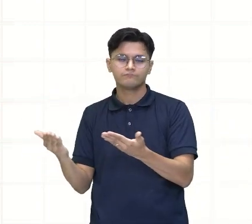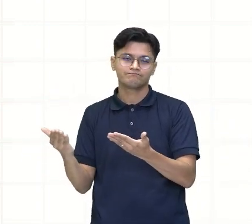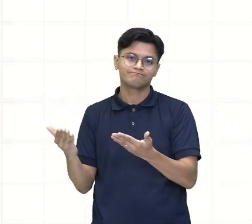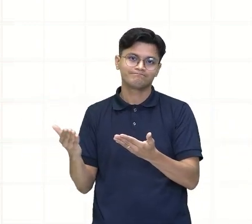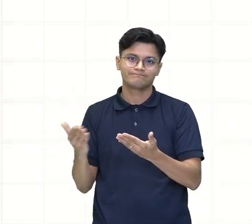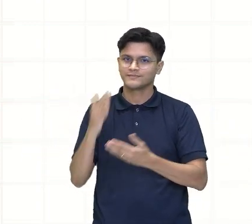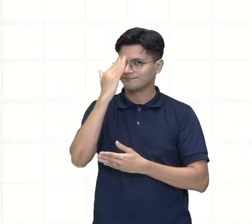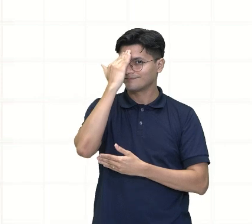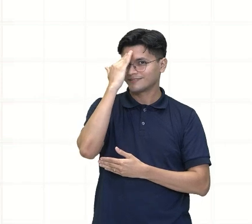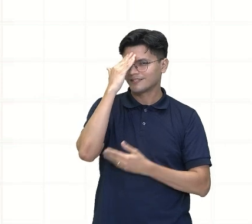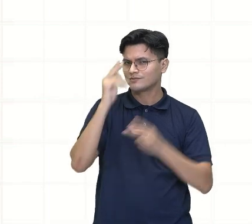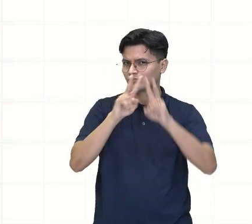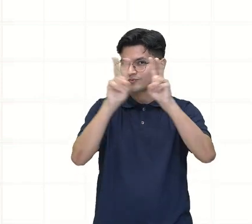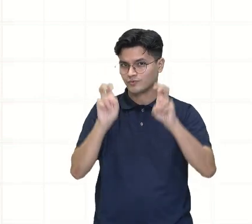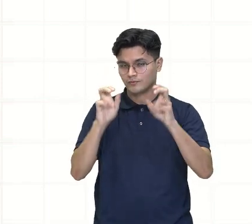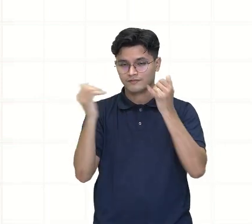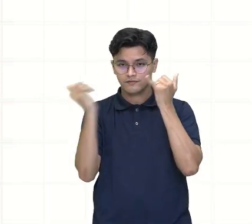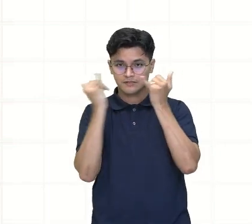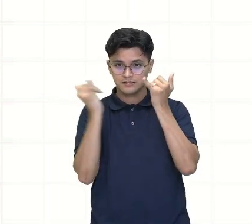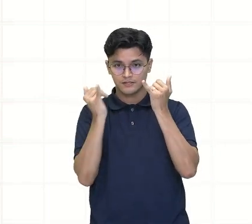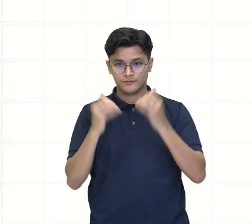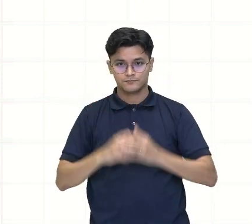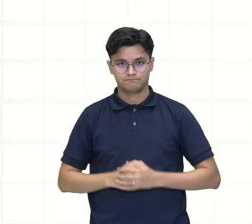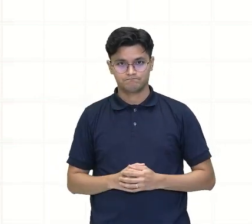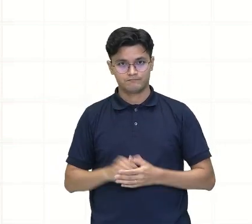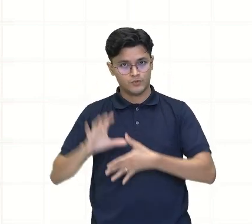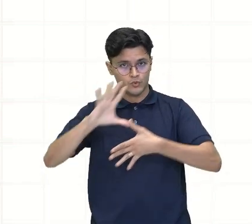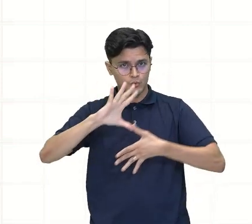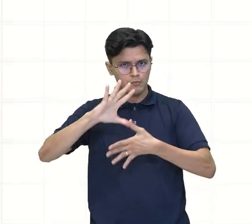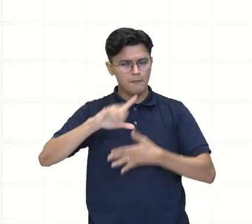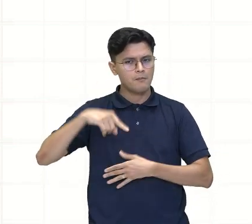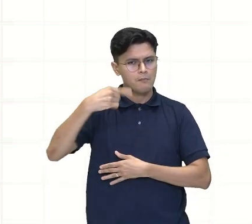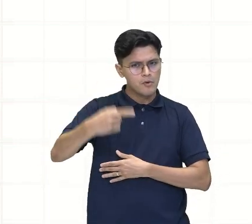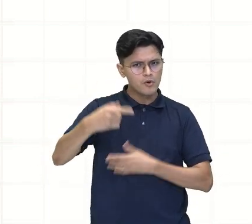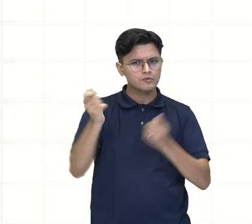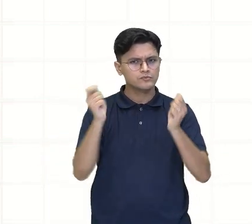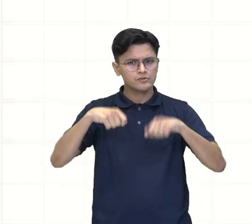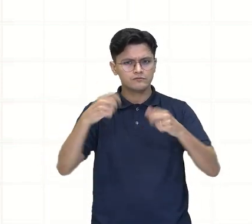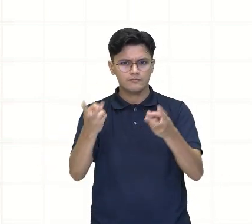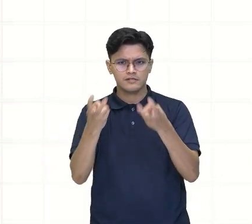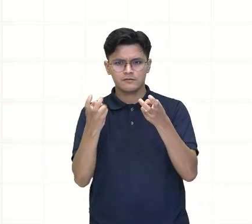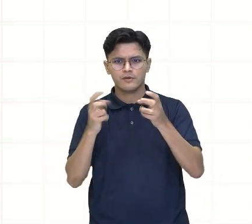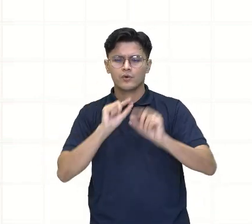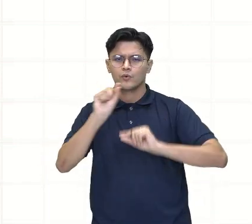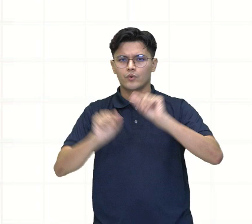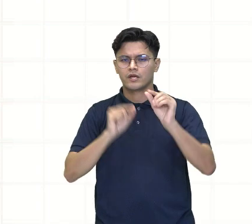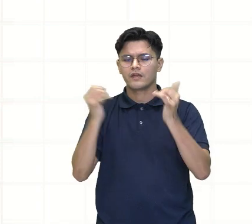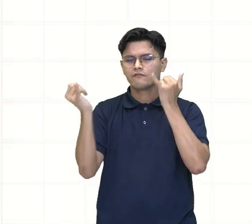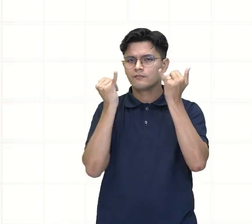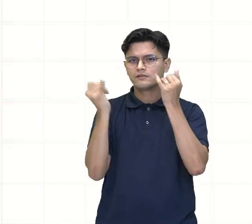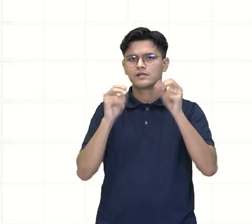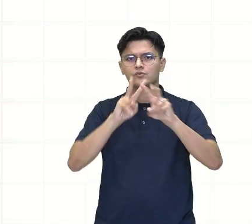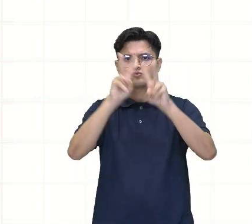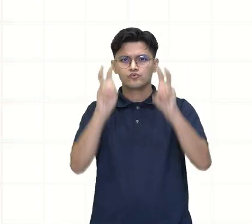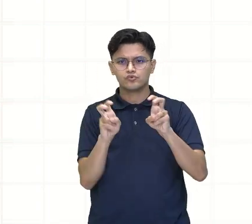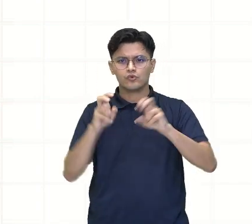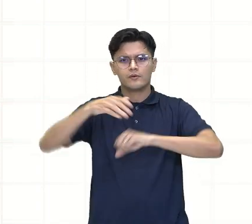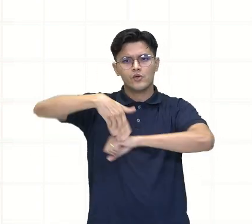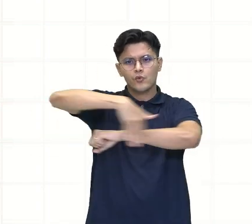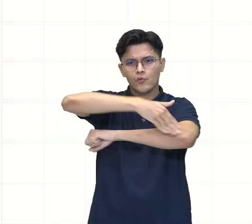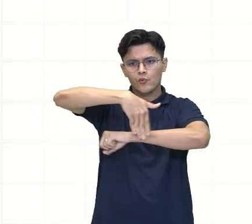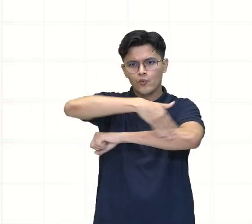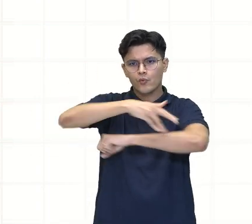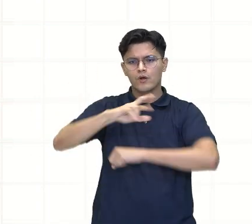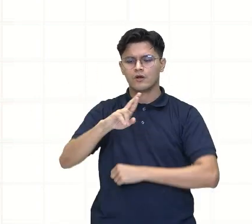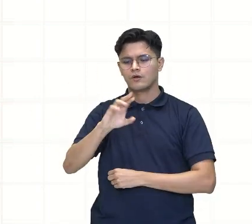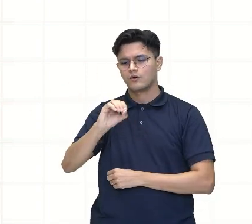dados. Nesse próximo mapa, a gente observa também os dados relacionados às rodovias estruturantes